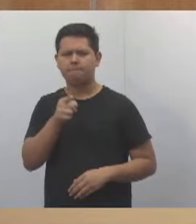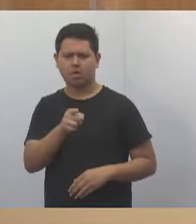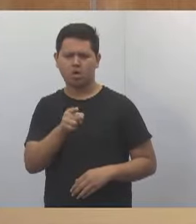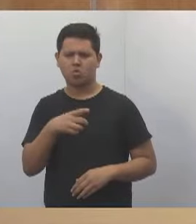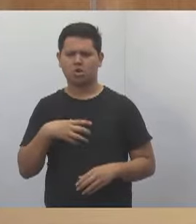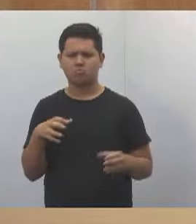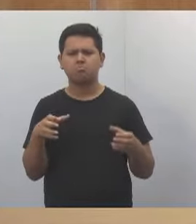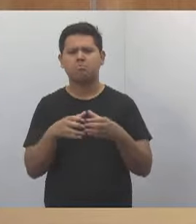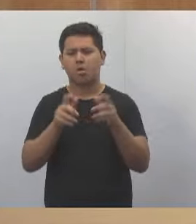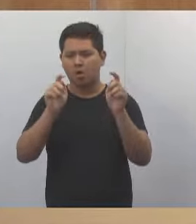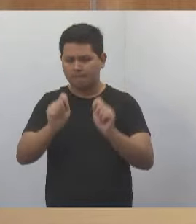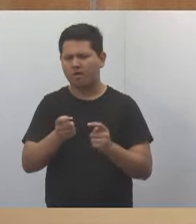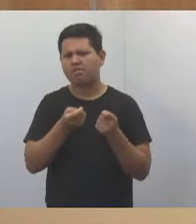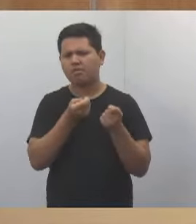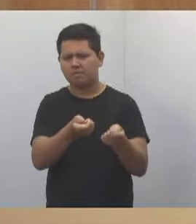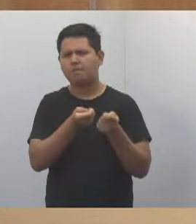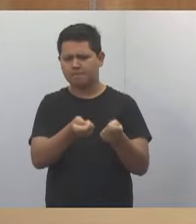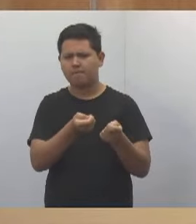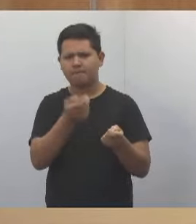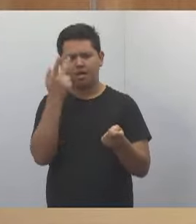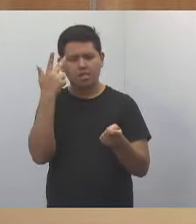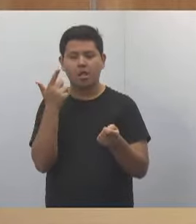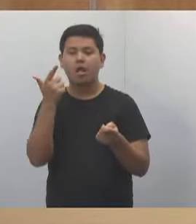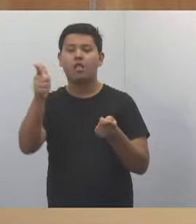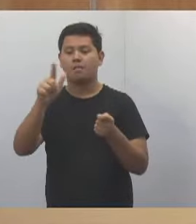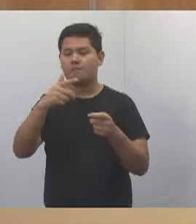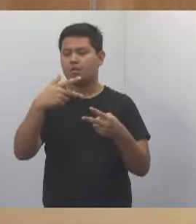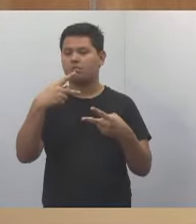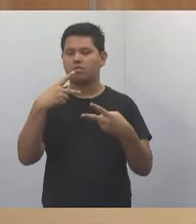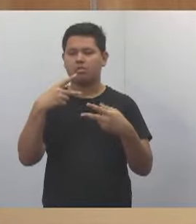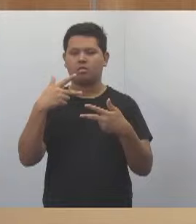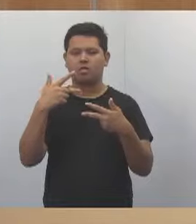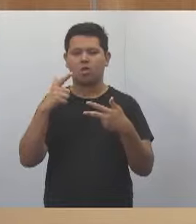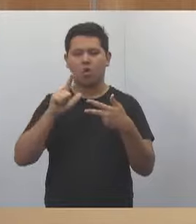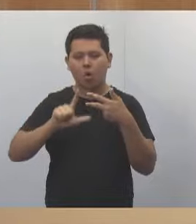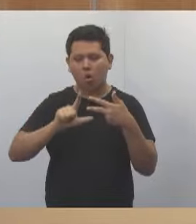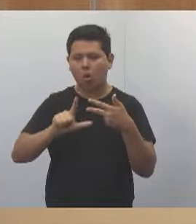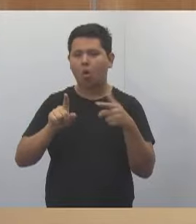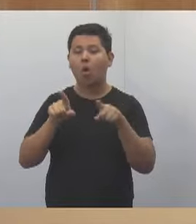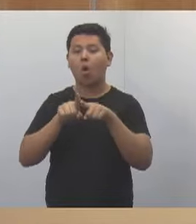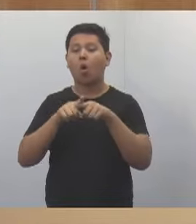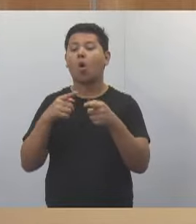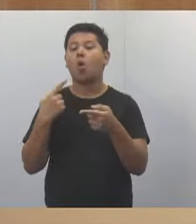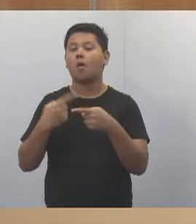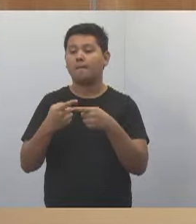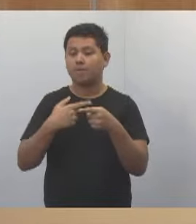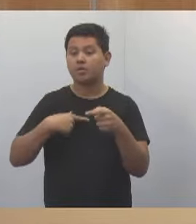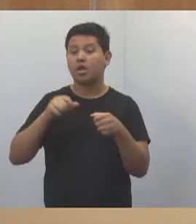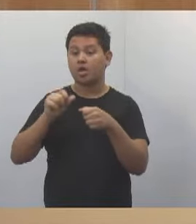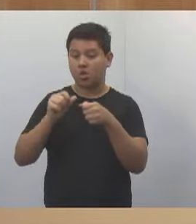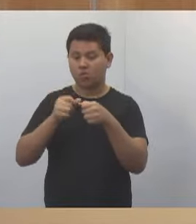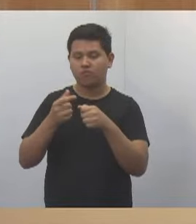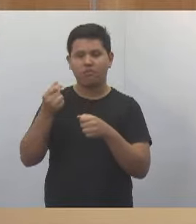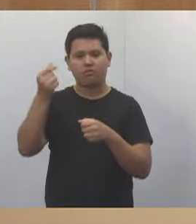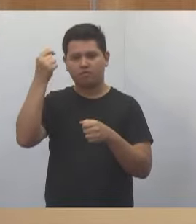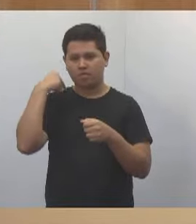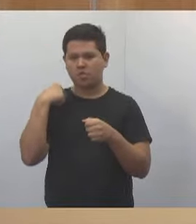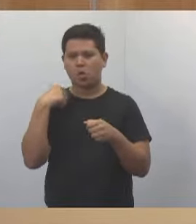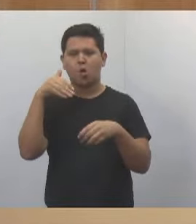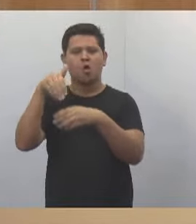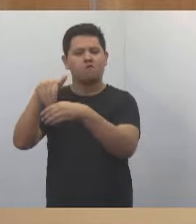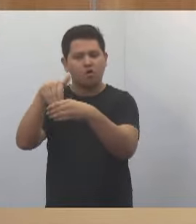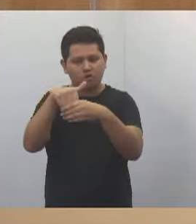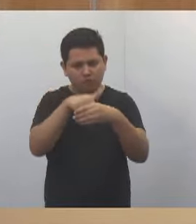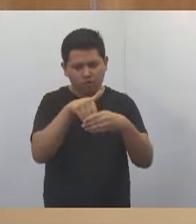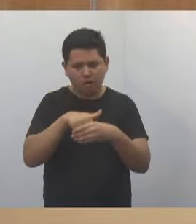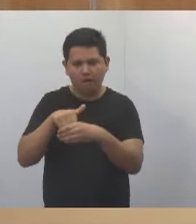nessa casa possa cobrar da próxima legislatura aí o projeto valer. Porque eu fiz um projeto nessa casa que foi votado por Vossa Excelência, foi votado